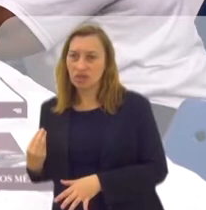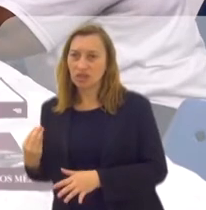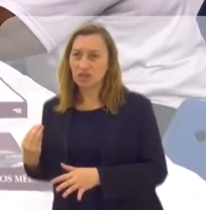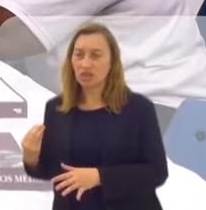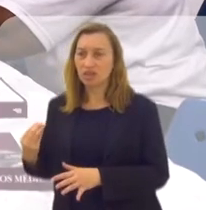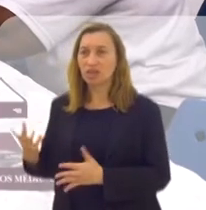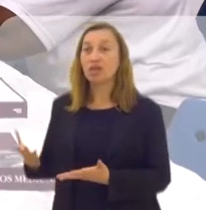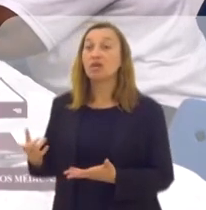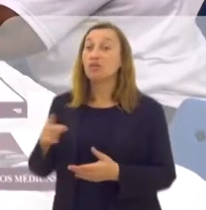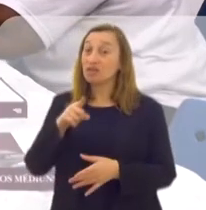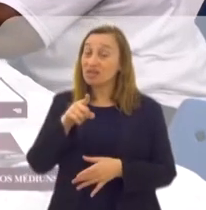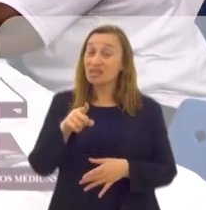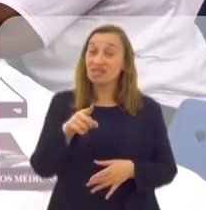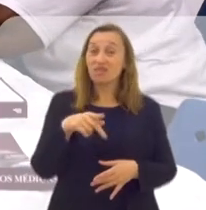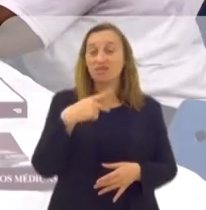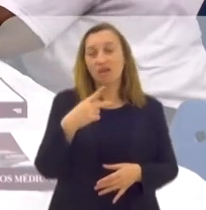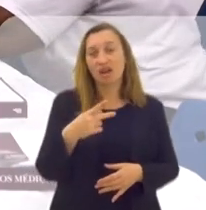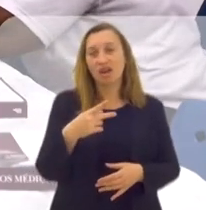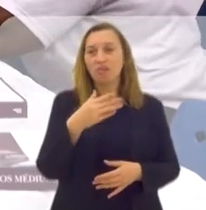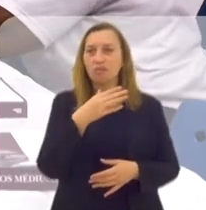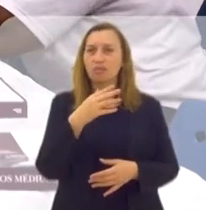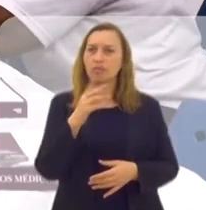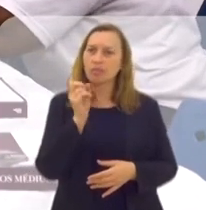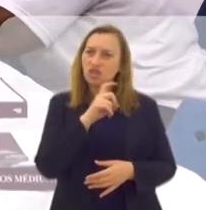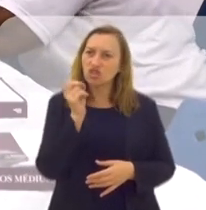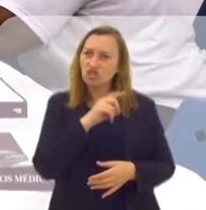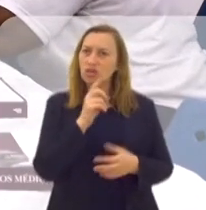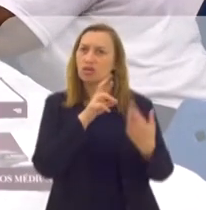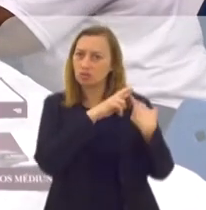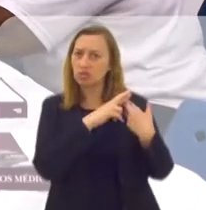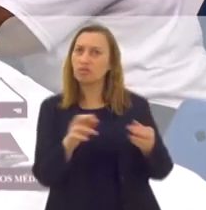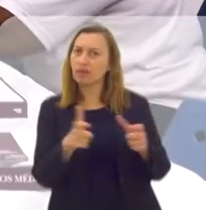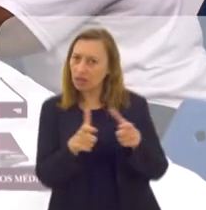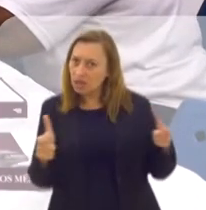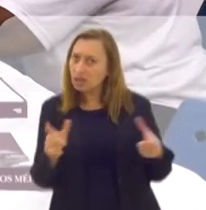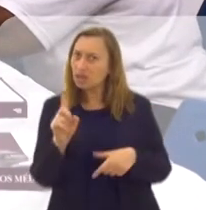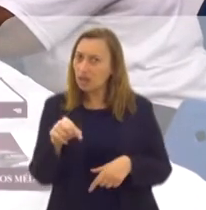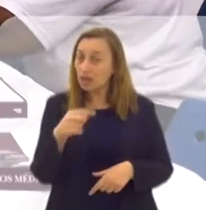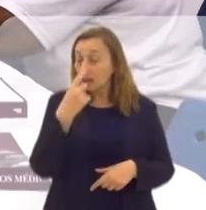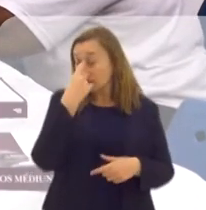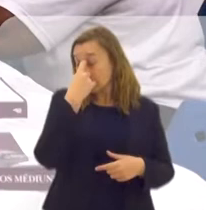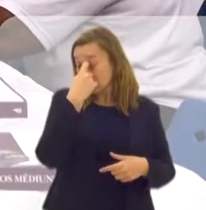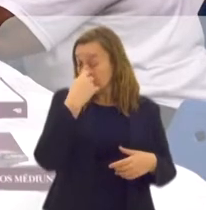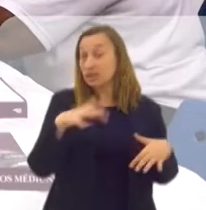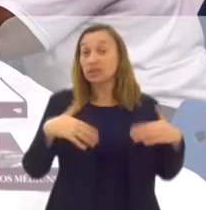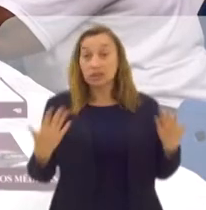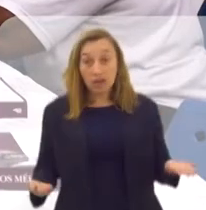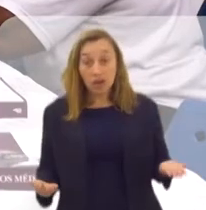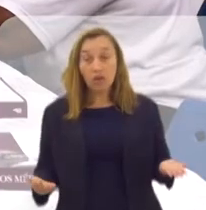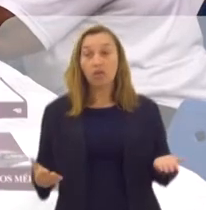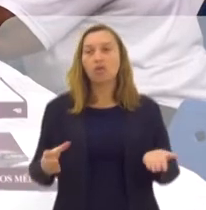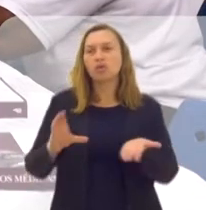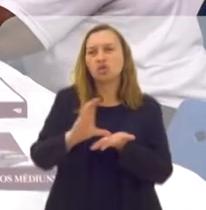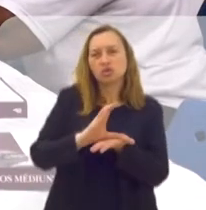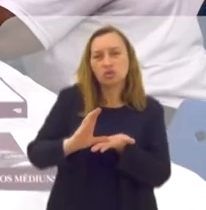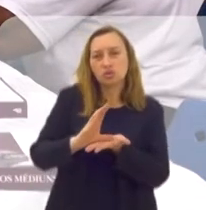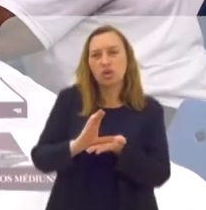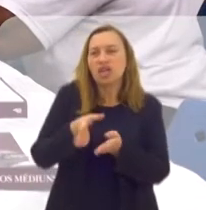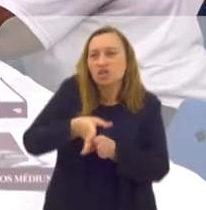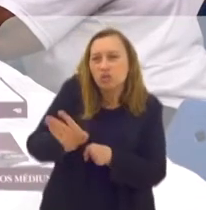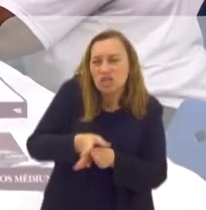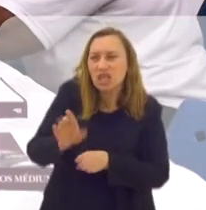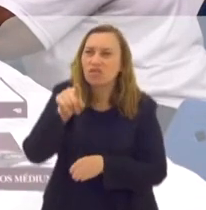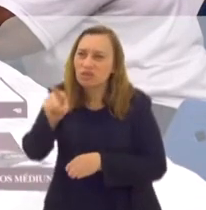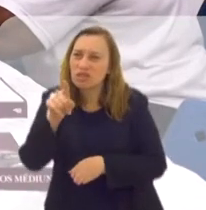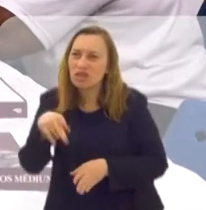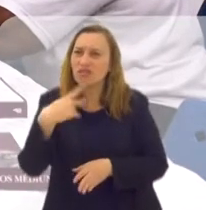mentira é de uma responsabilidade muito grande. Muito grande. Então, acho que esse conselho que você